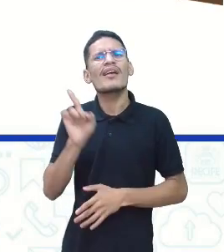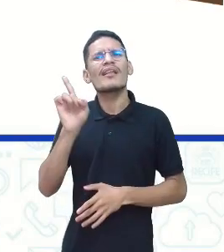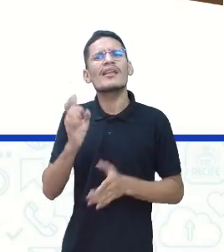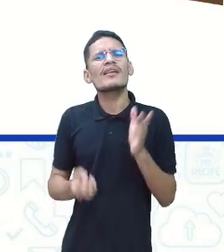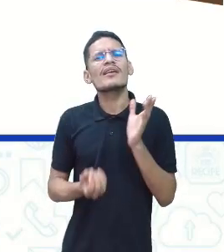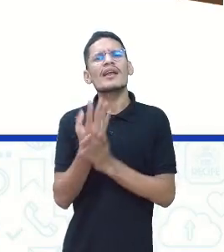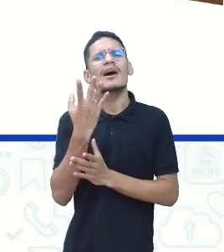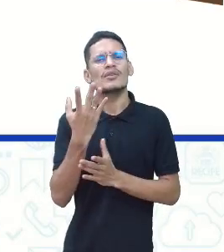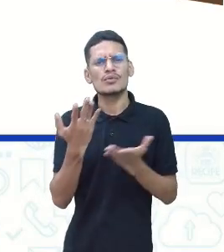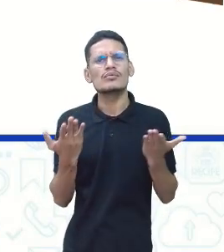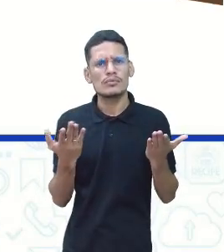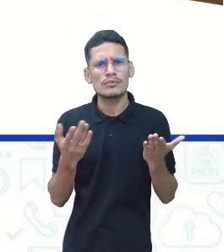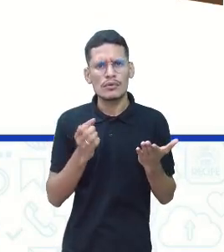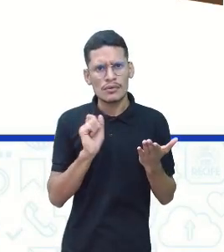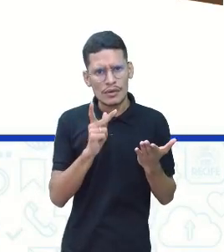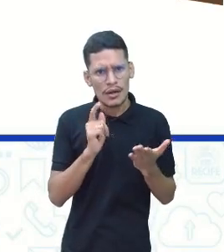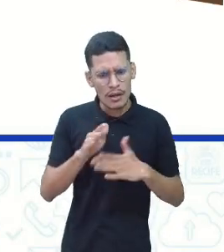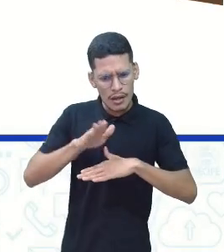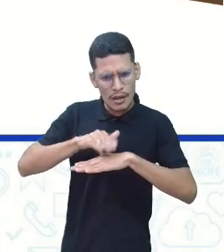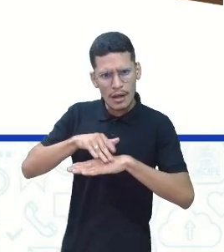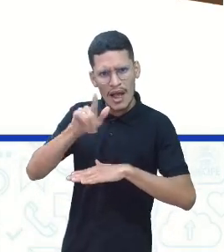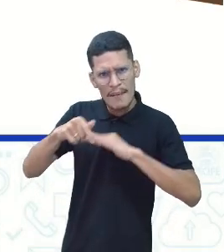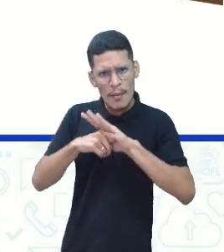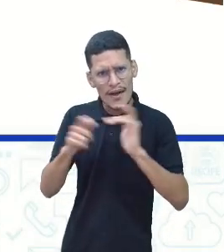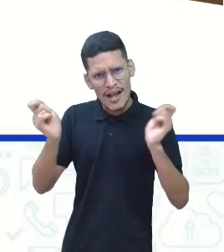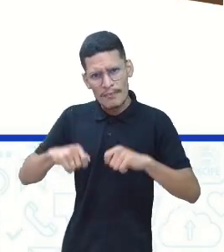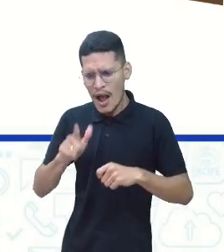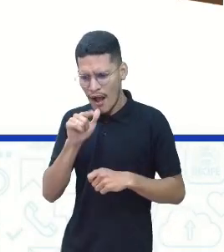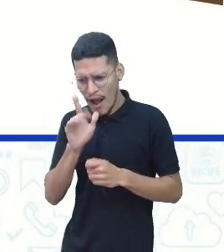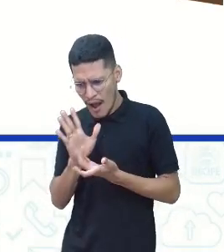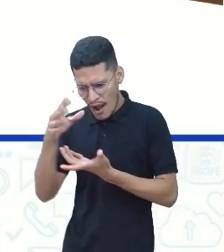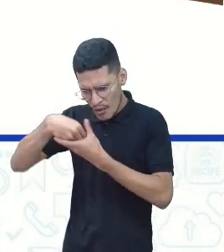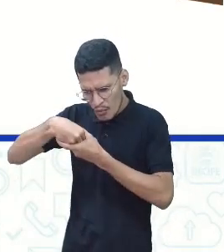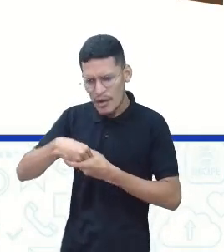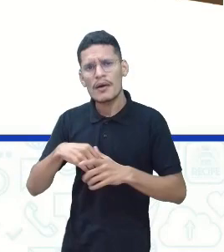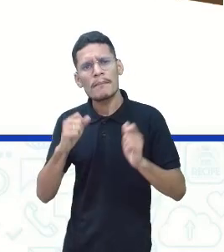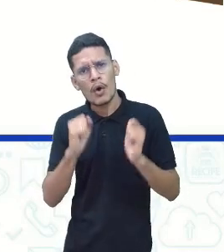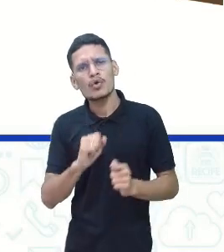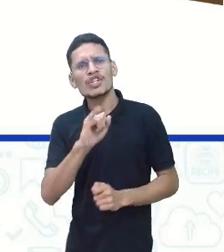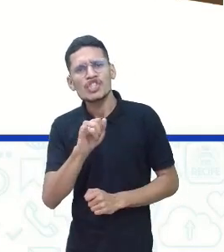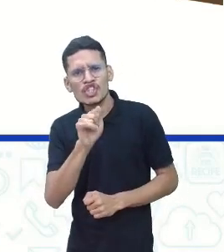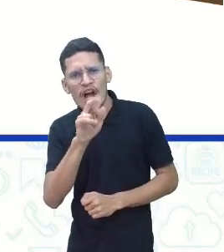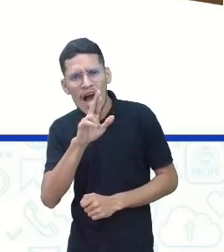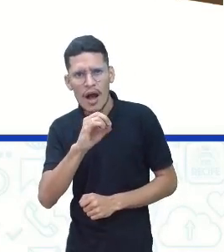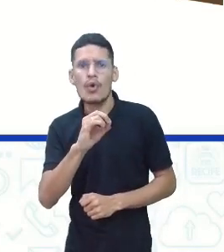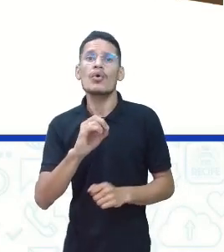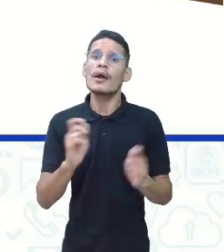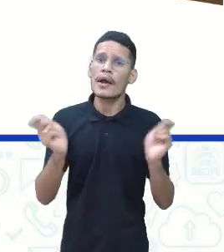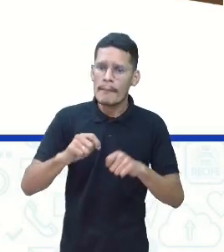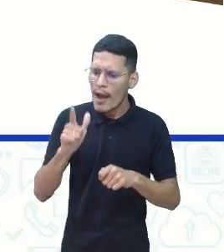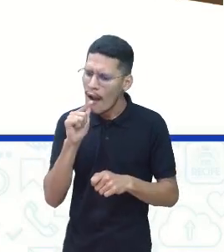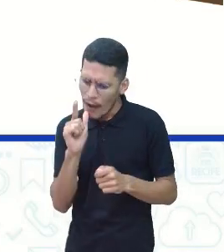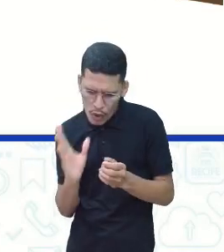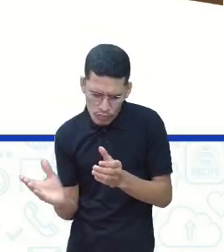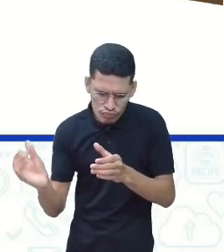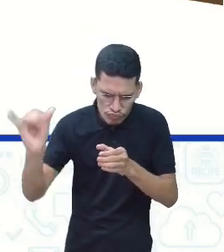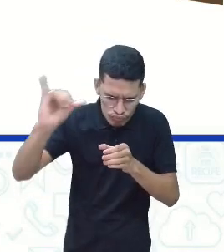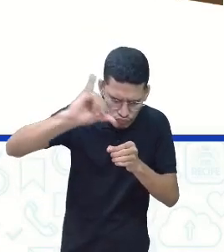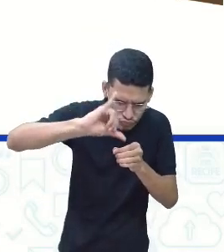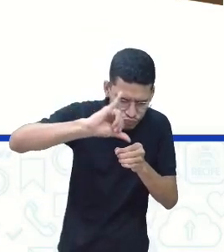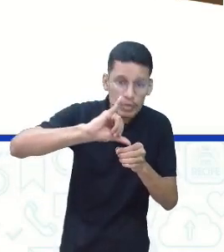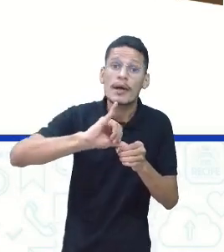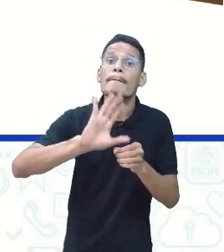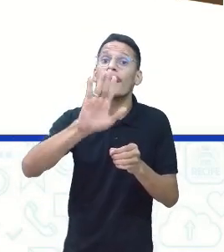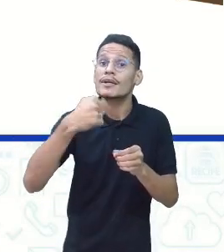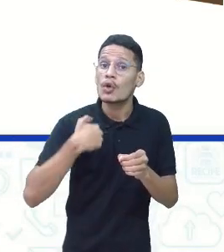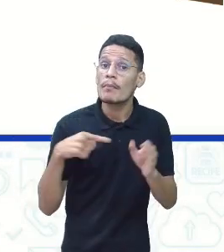sendo construído. Talvez seja um reservatório de água, pode ser um jarro, pode ser algo para a gente armazenar água. E aí eu